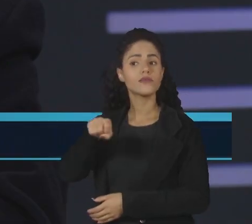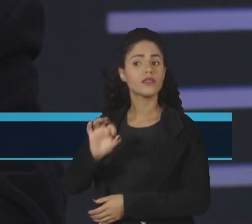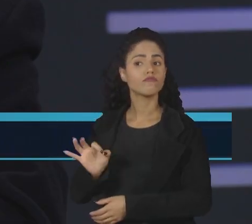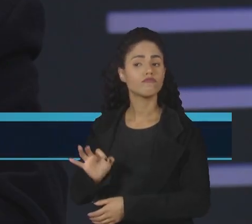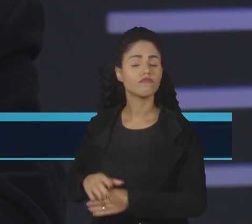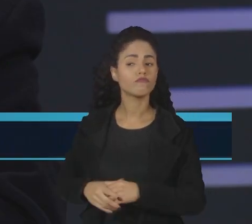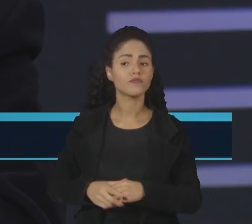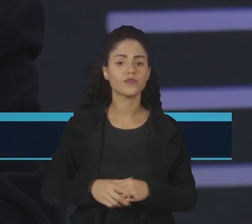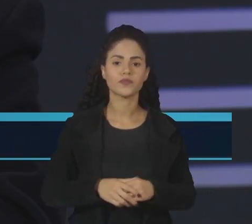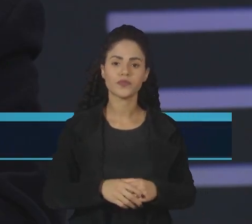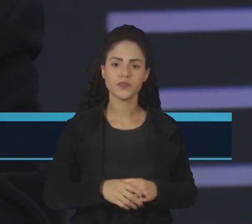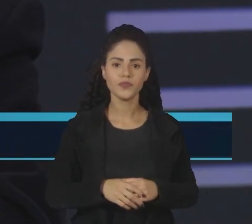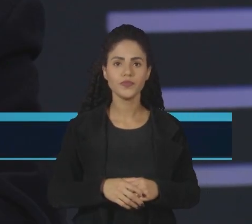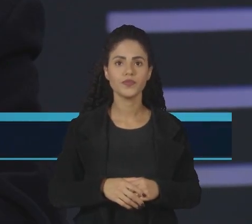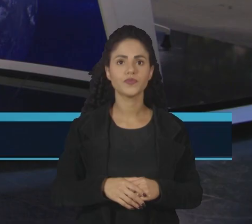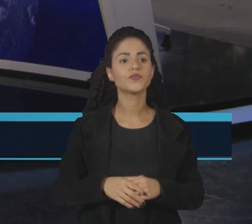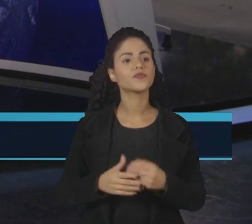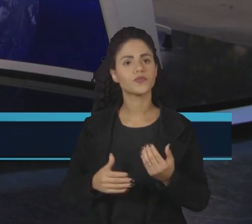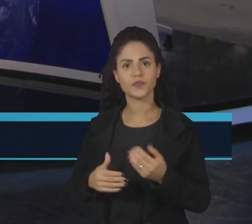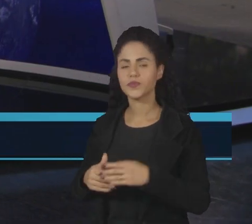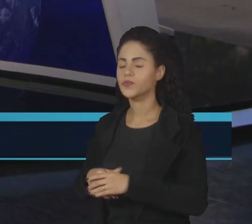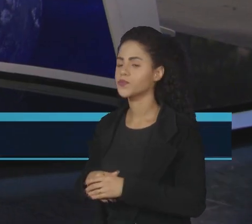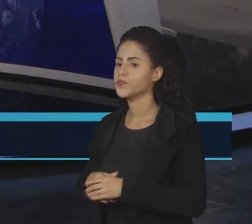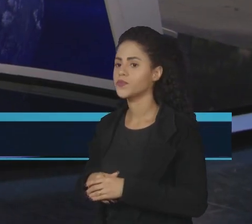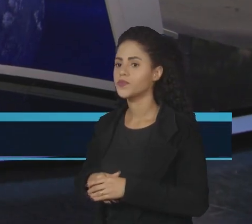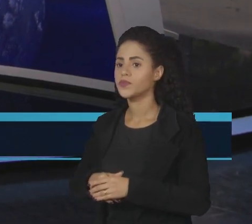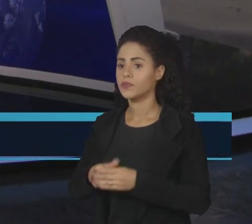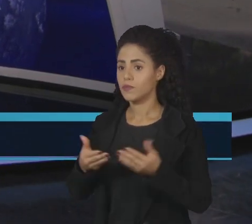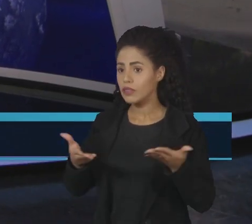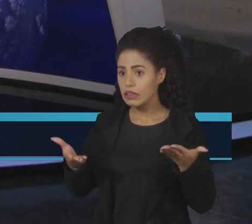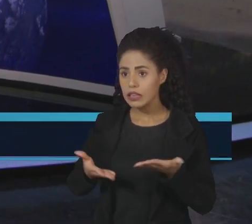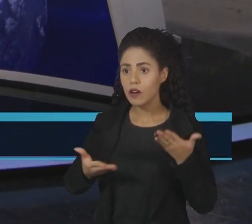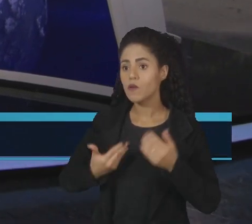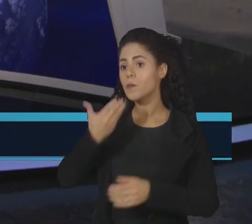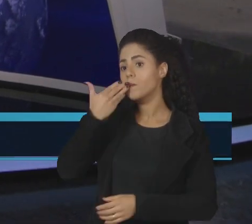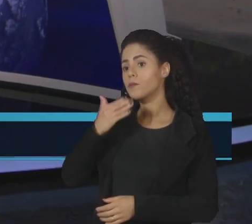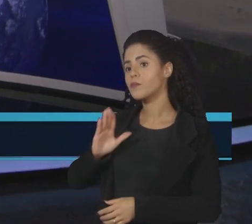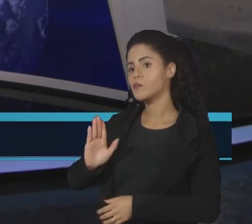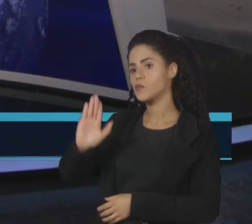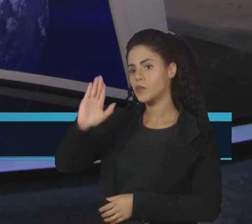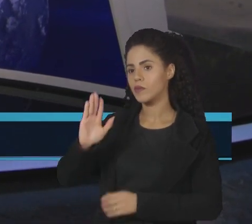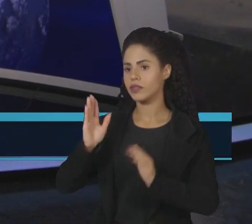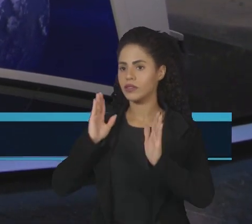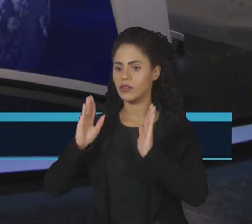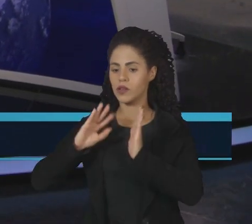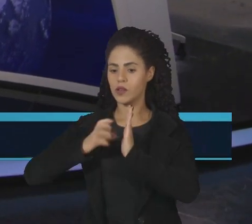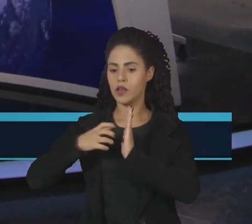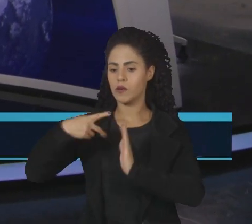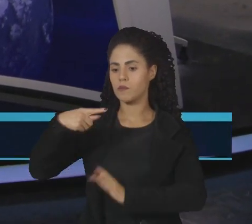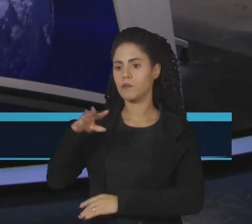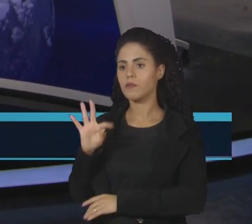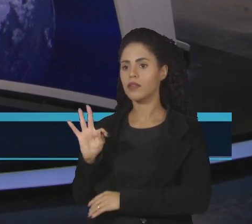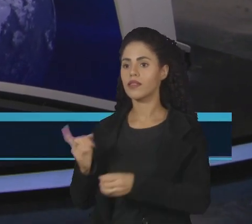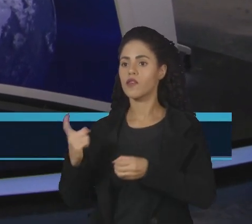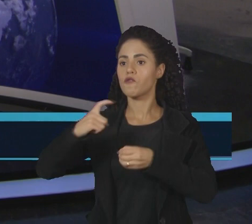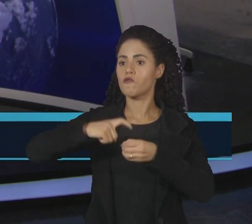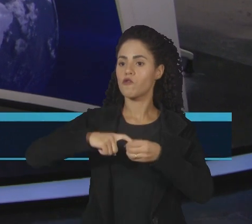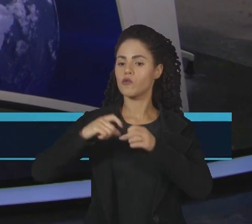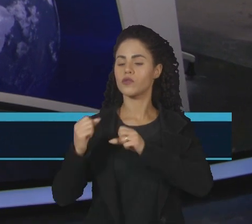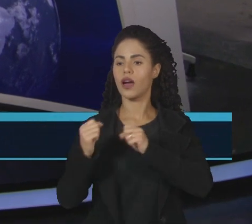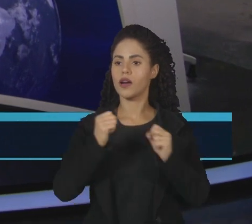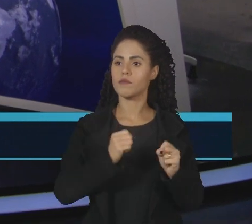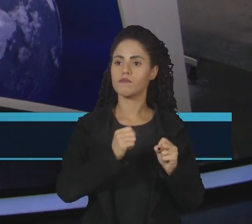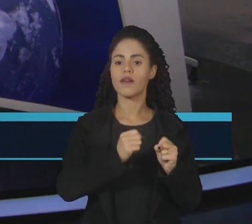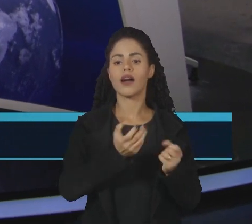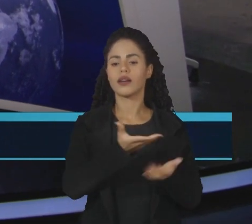Sim. E, Mariana, aliás, uma das promessas de campanha, né, do governo Lula, do presidente Lula, era retomar o poder